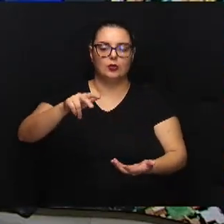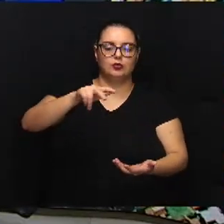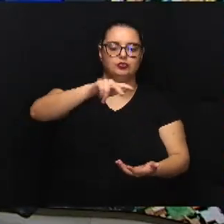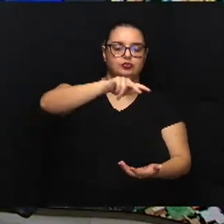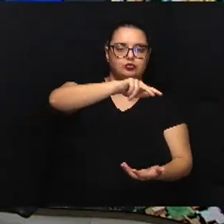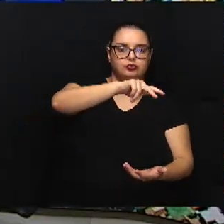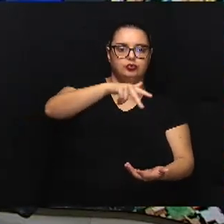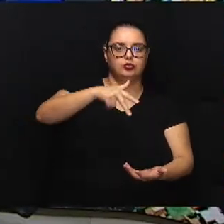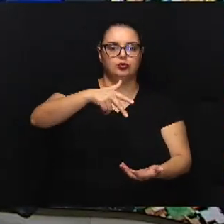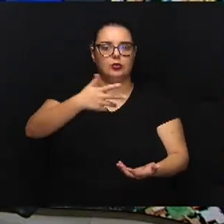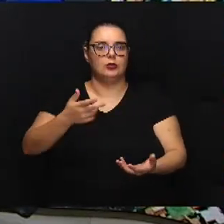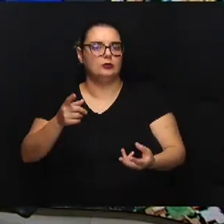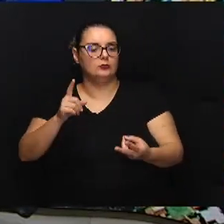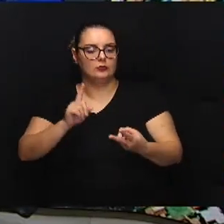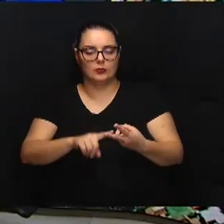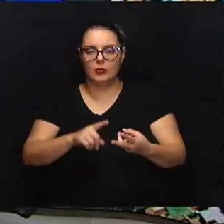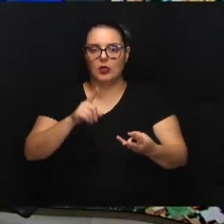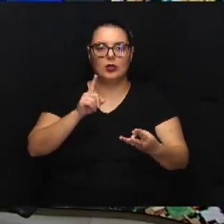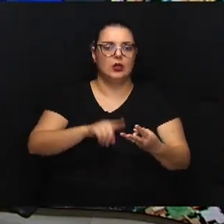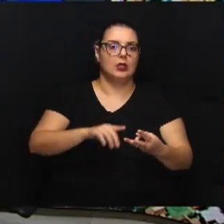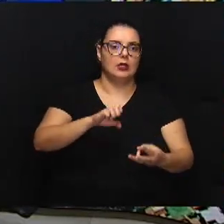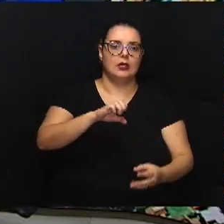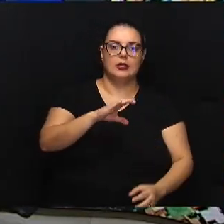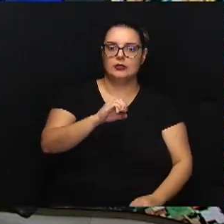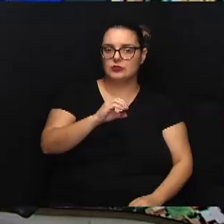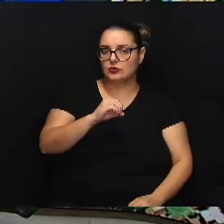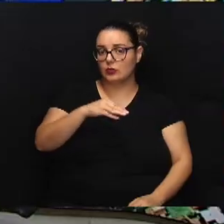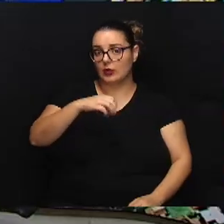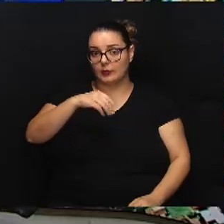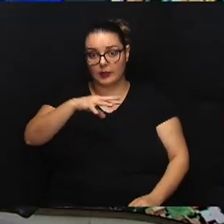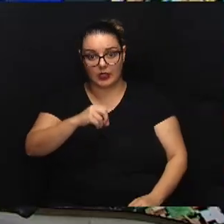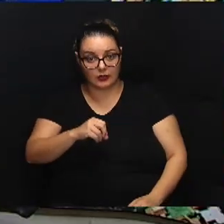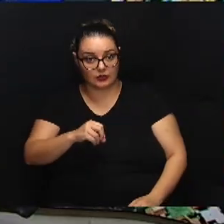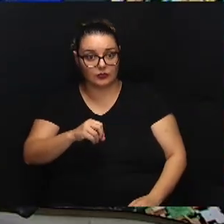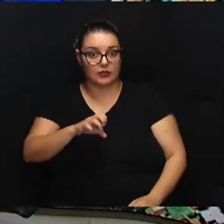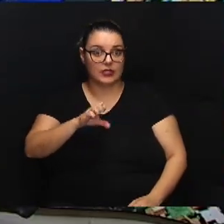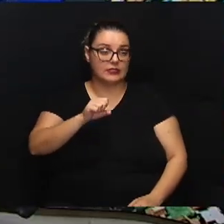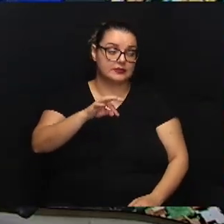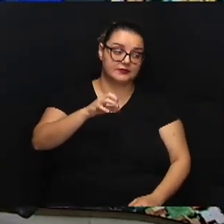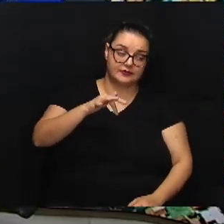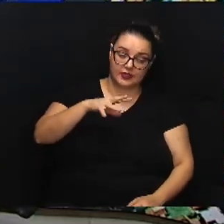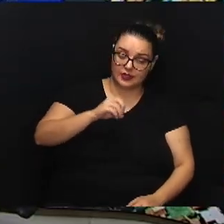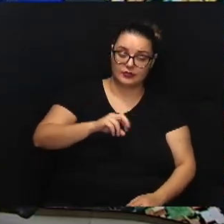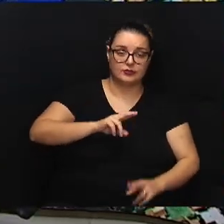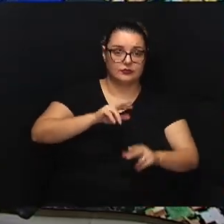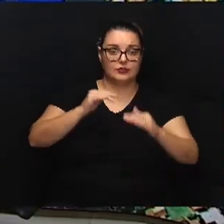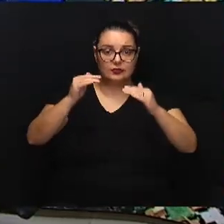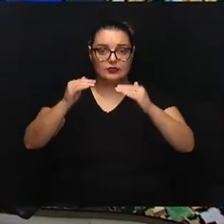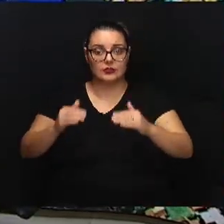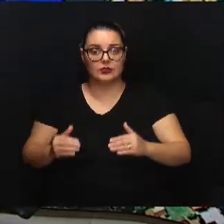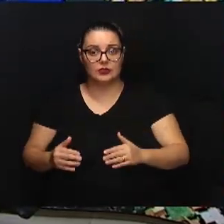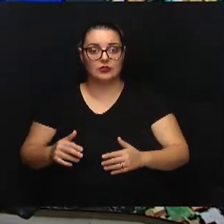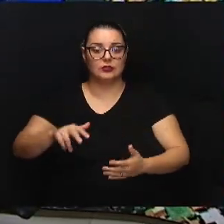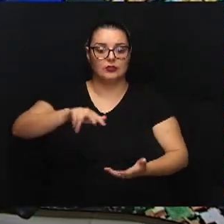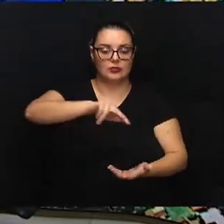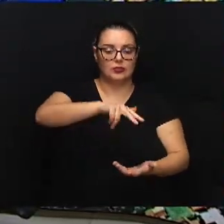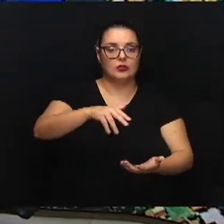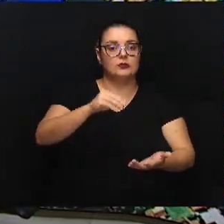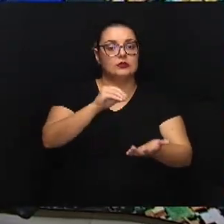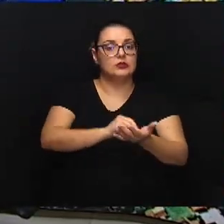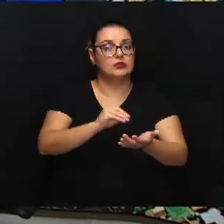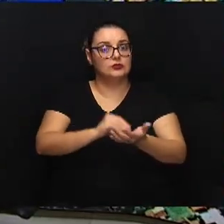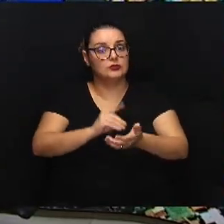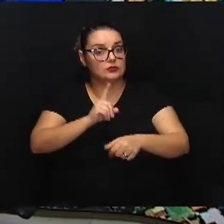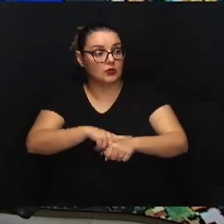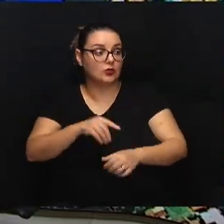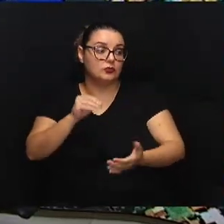meteorológicos, escoamento atmosférico em diferentes níveis, imagens de satélite das últimas horas ou do último dia,